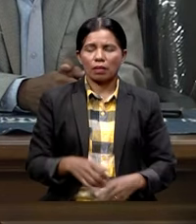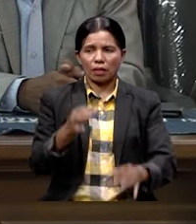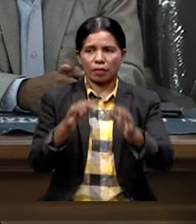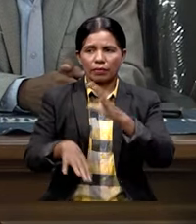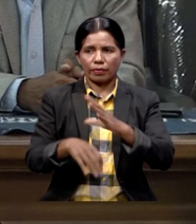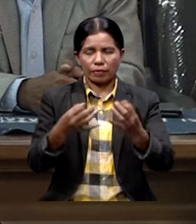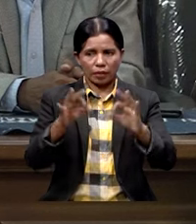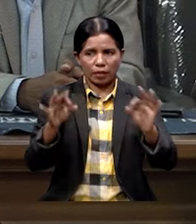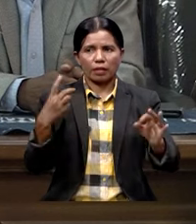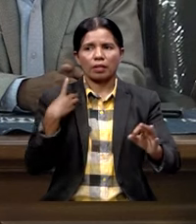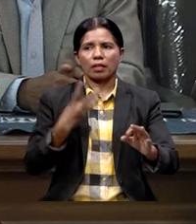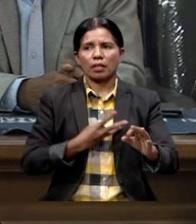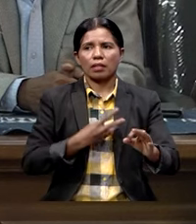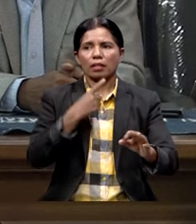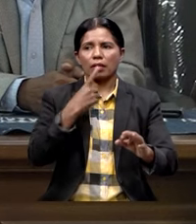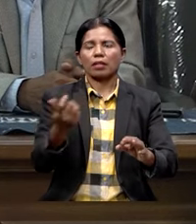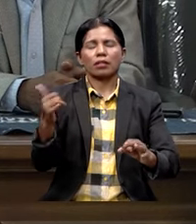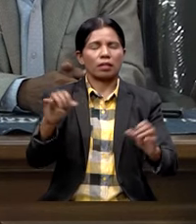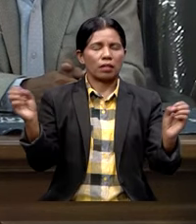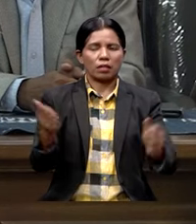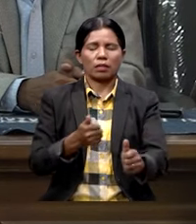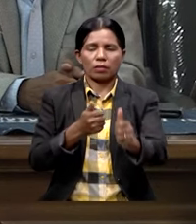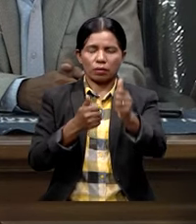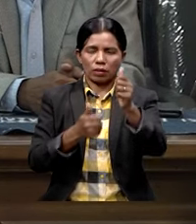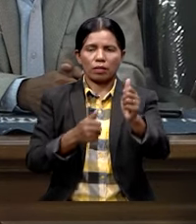né, ita sira, ita considera sira, lá cumpriu no prazo de